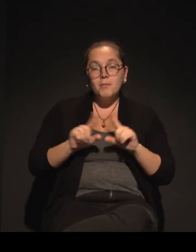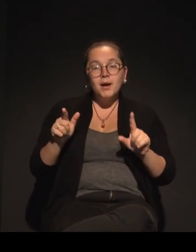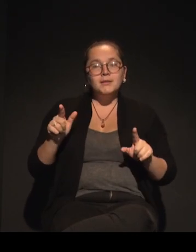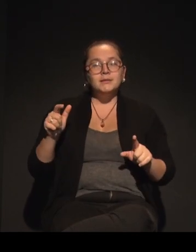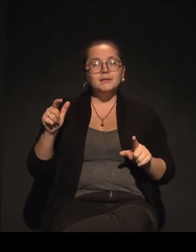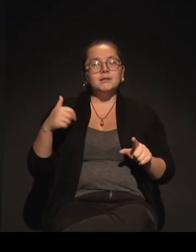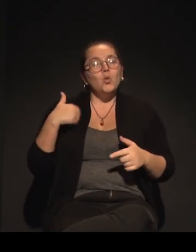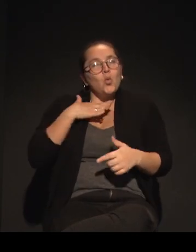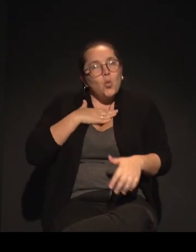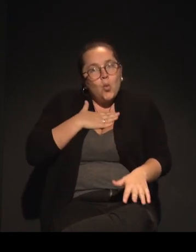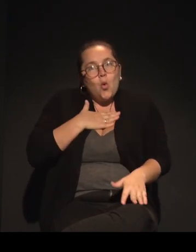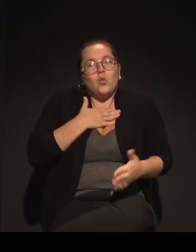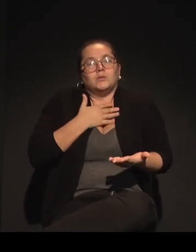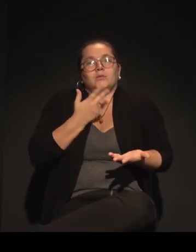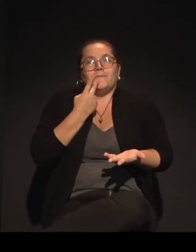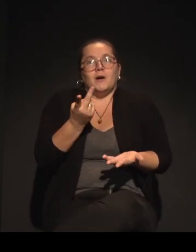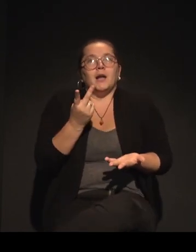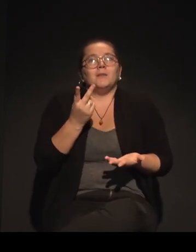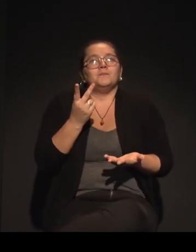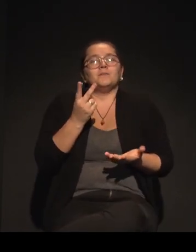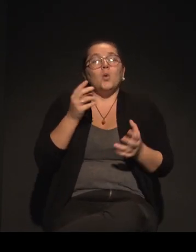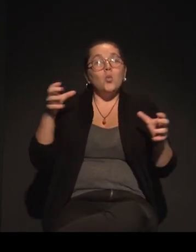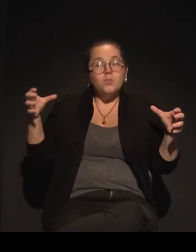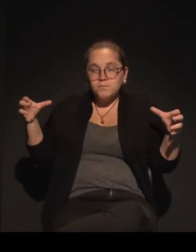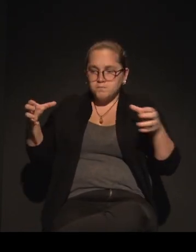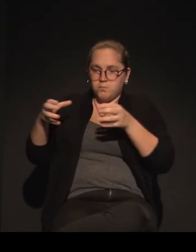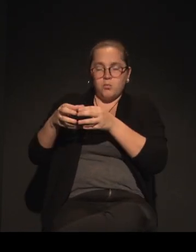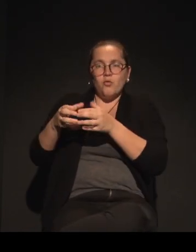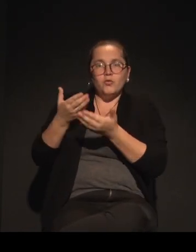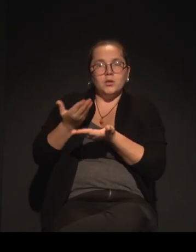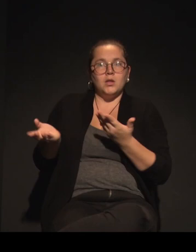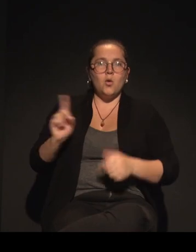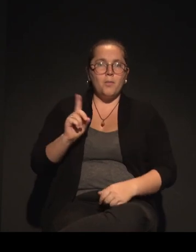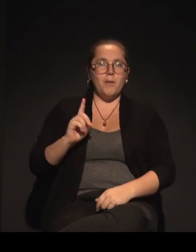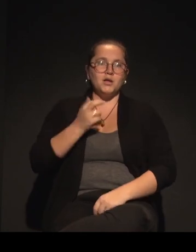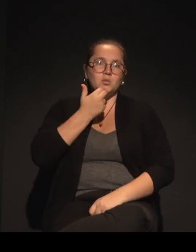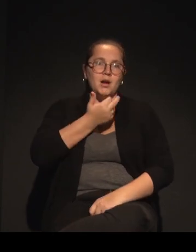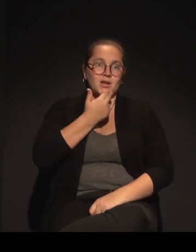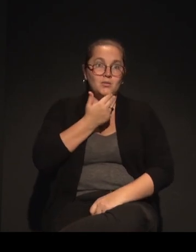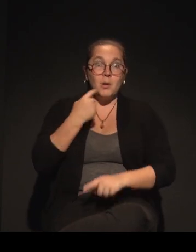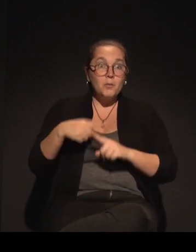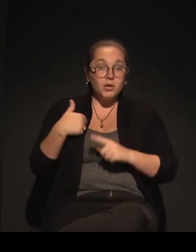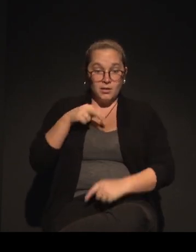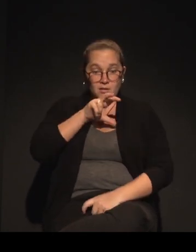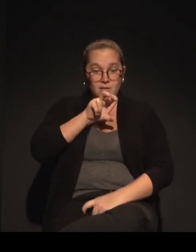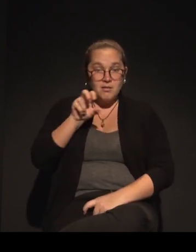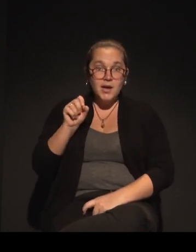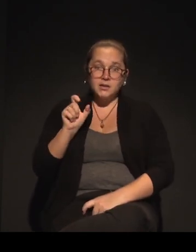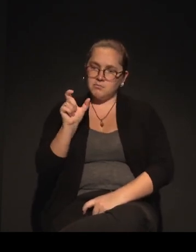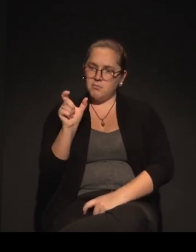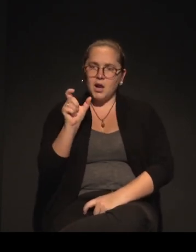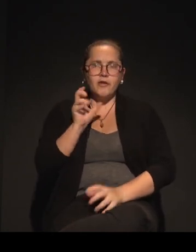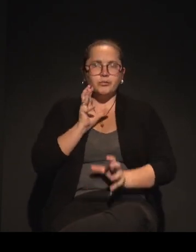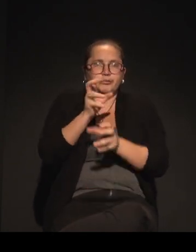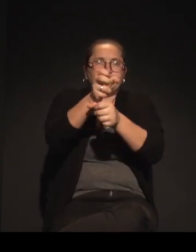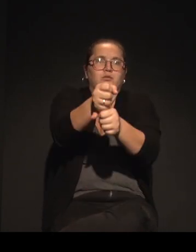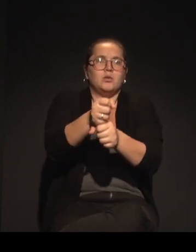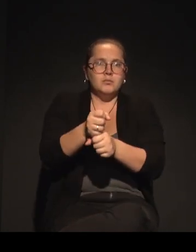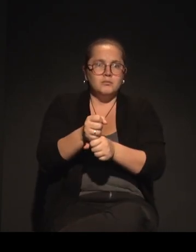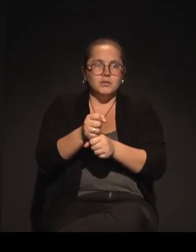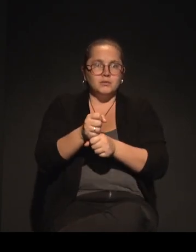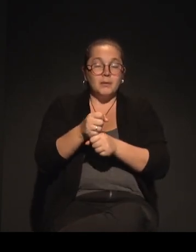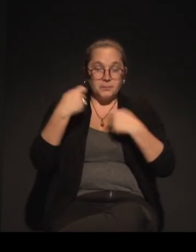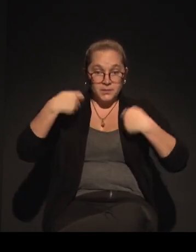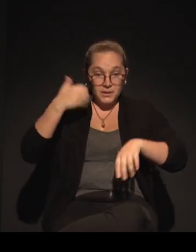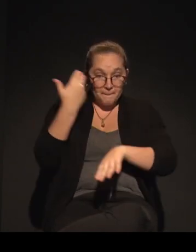é um povo ele não perde é uma língua quando ele tem mais de 500 palavras né então é basta praticar